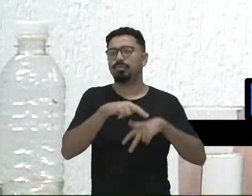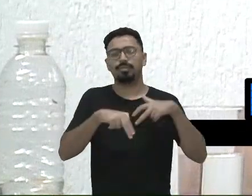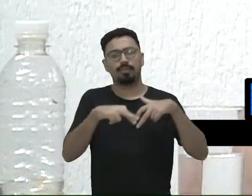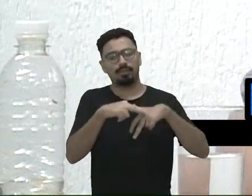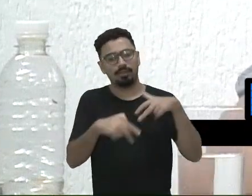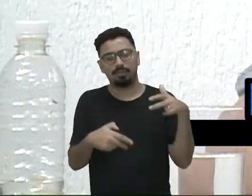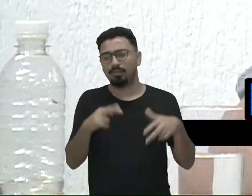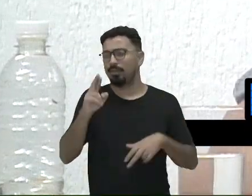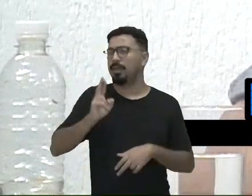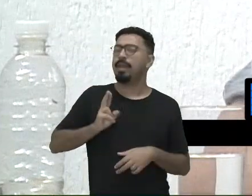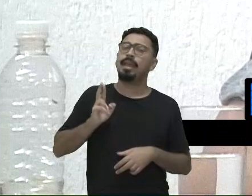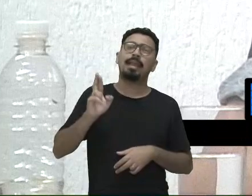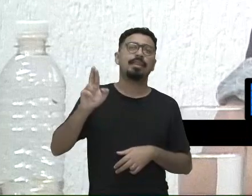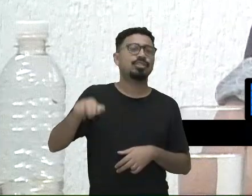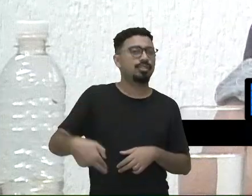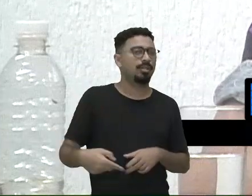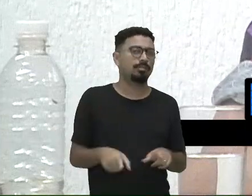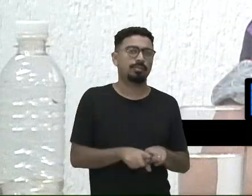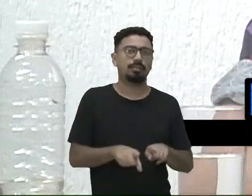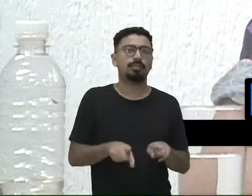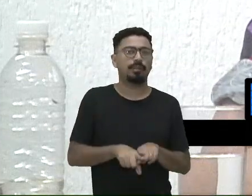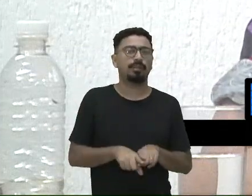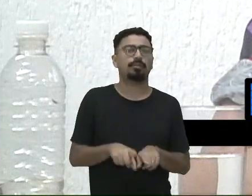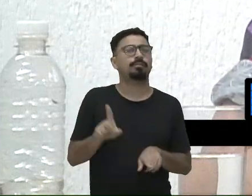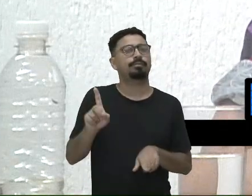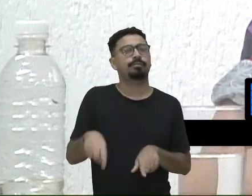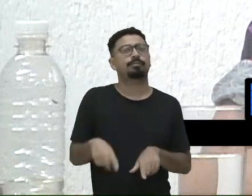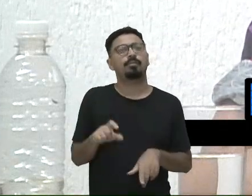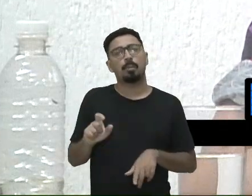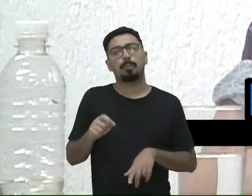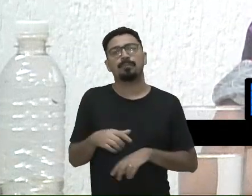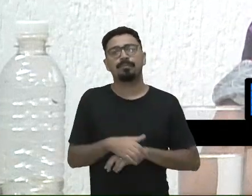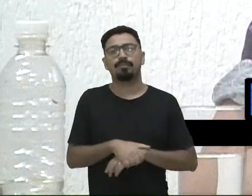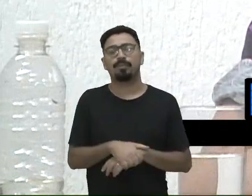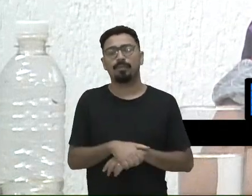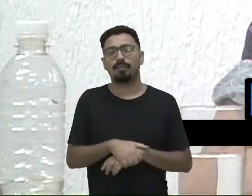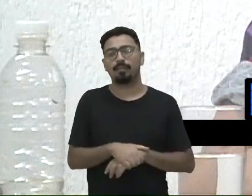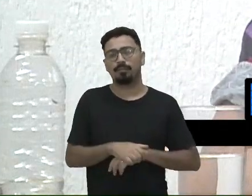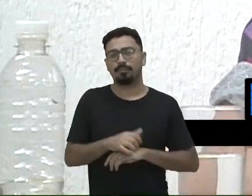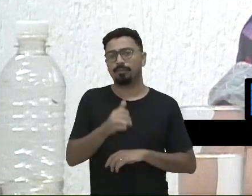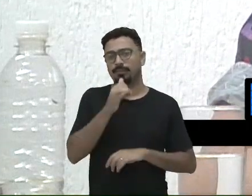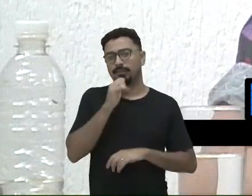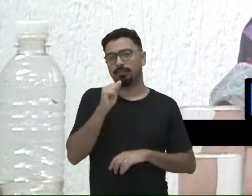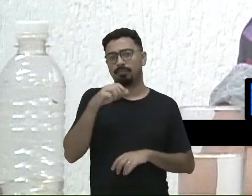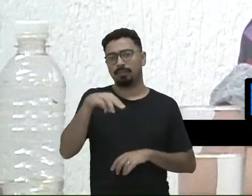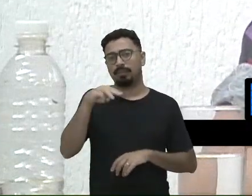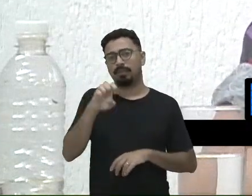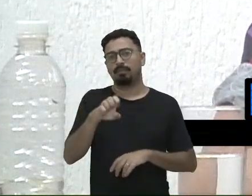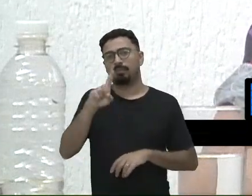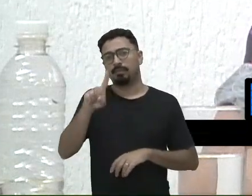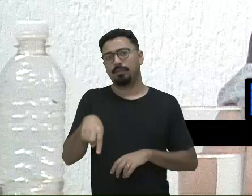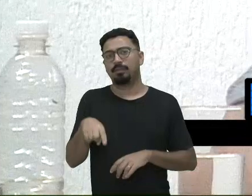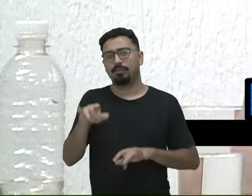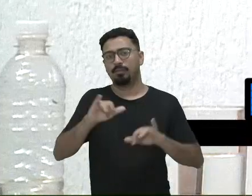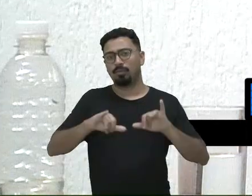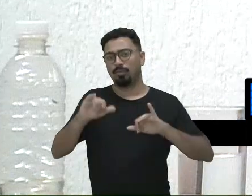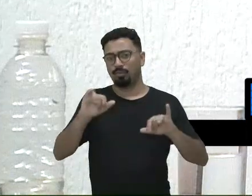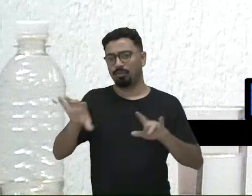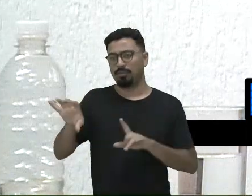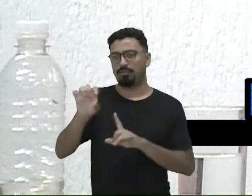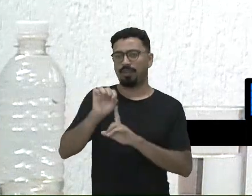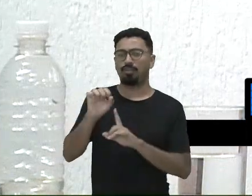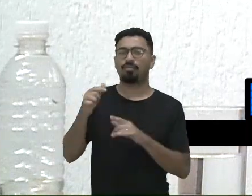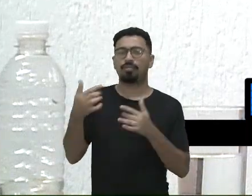de religião, ou inclusive na questão do AMI, inclusive não só do município.